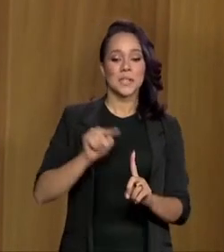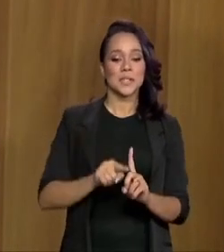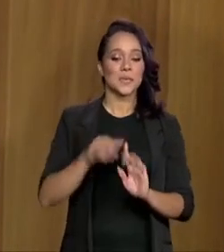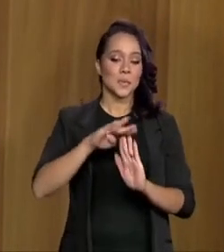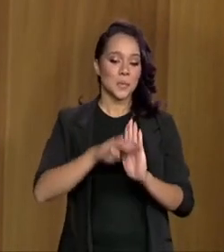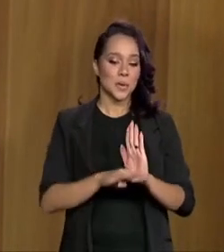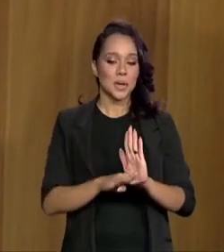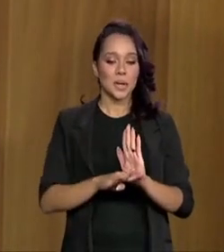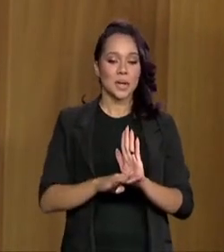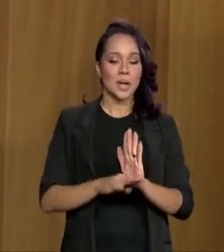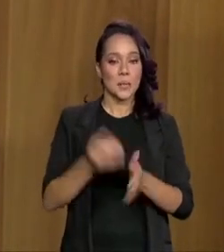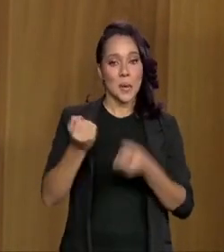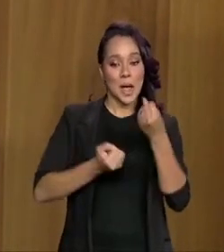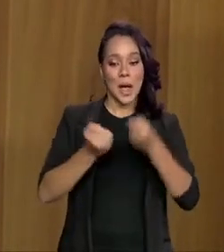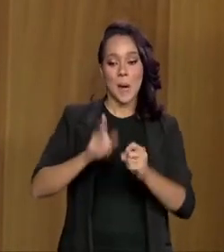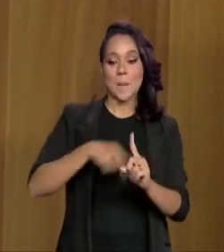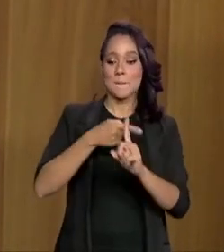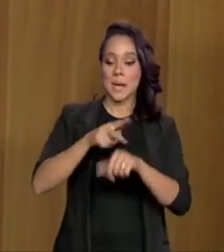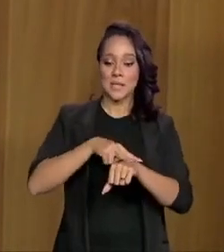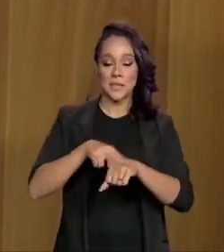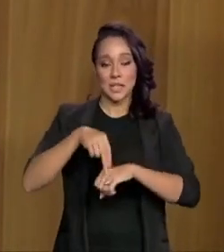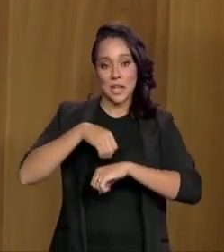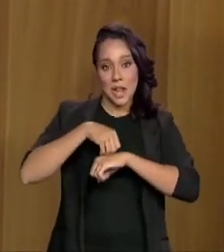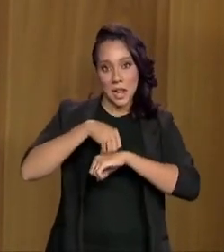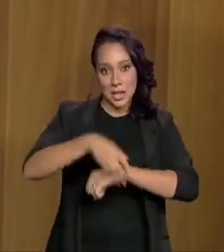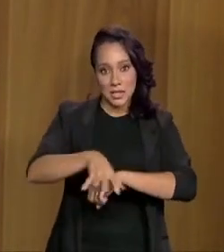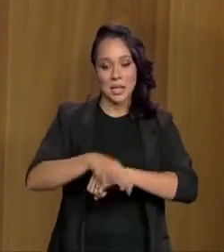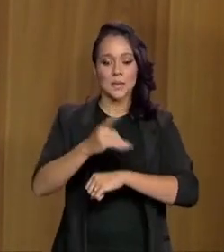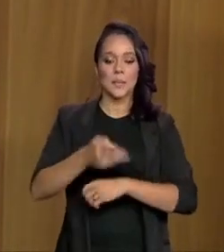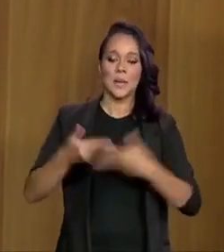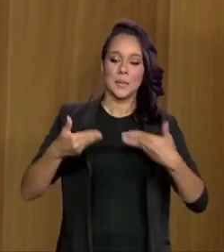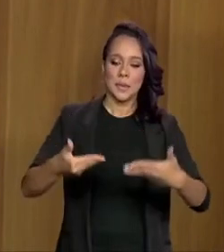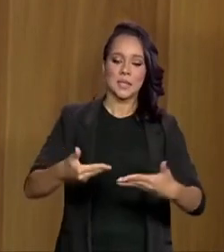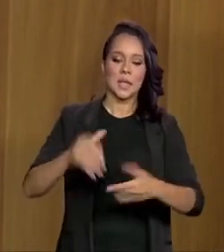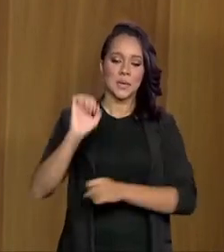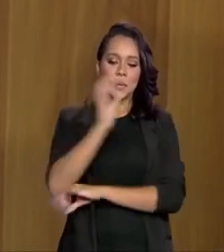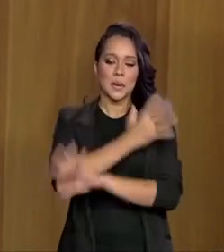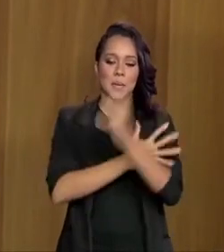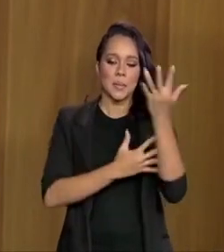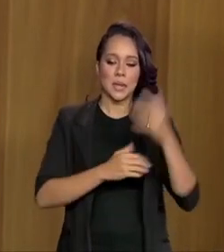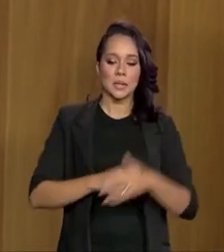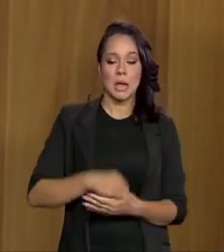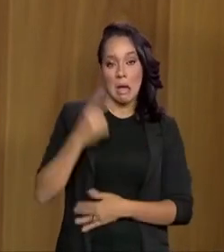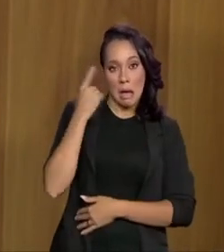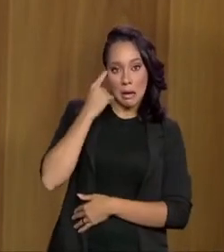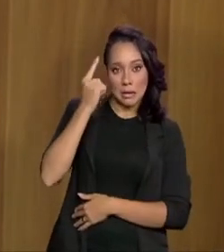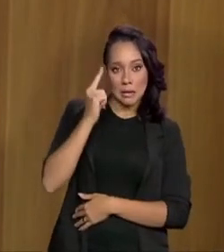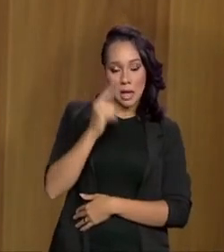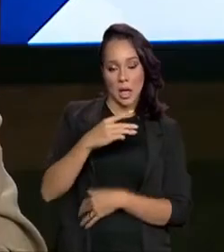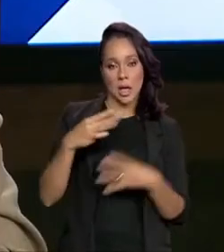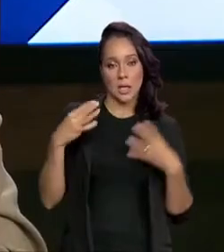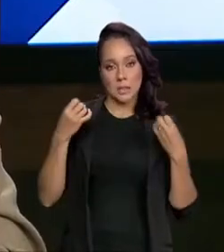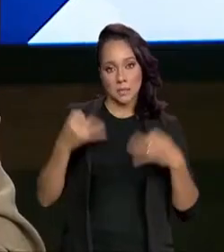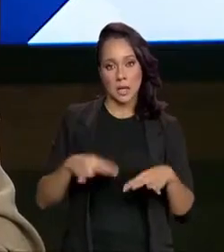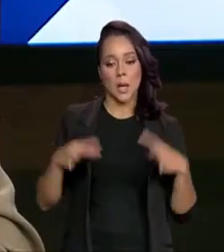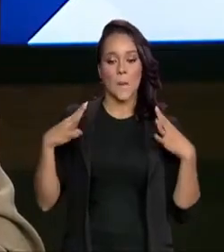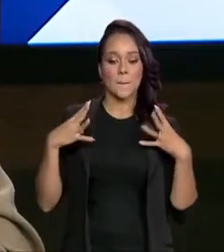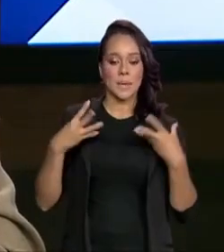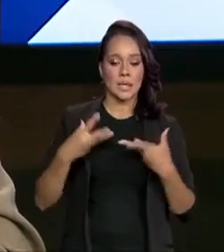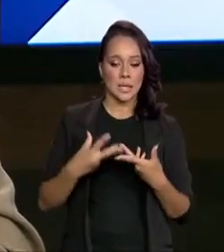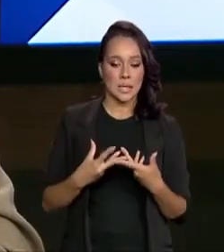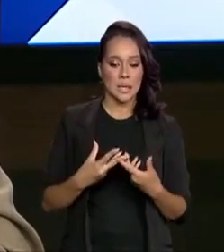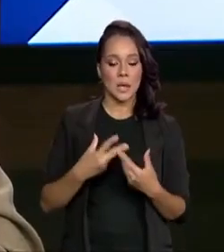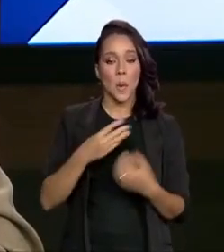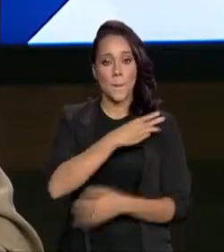do programa Frota Mais Verde, lançado recentemente pelo Ministério do Meio Ambiente. A ideia, segundo o ministro Joaquim Leite, é tirar de